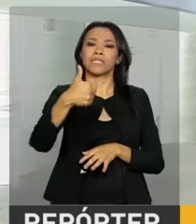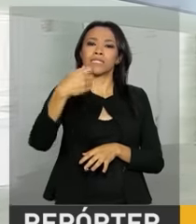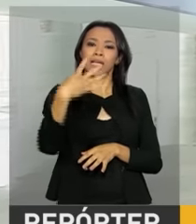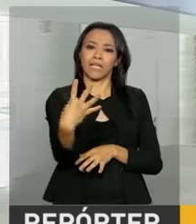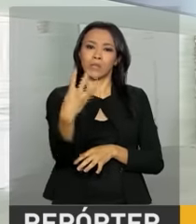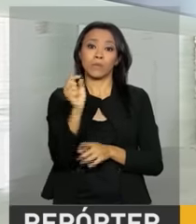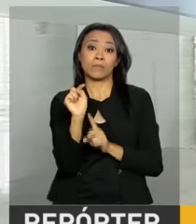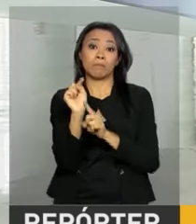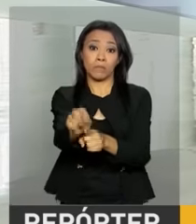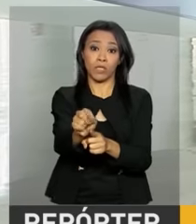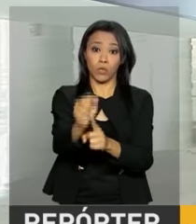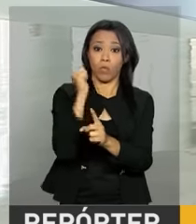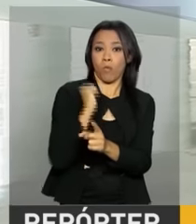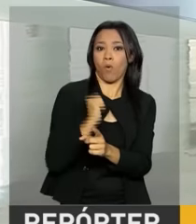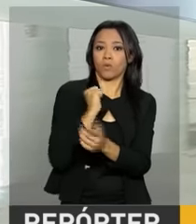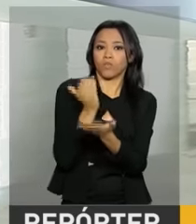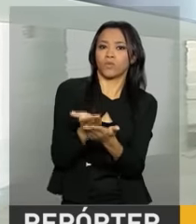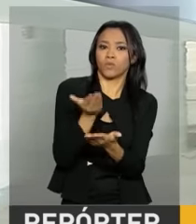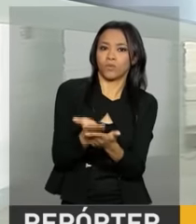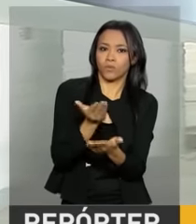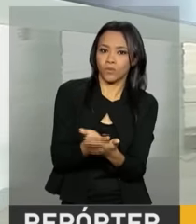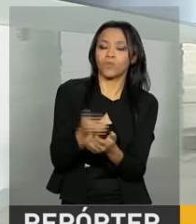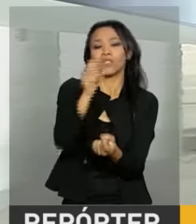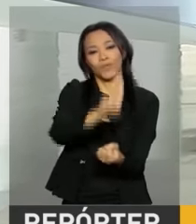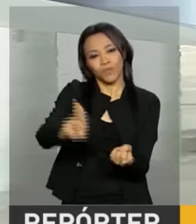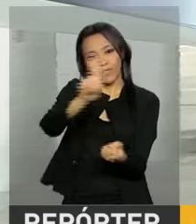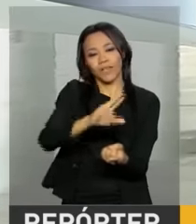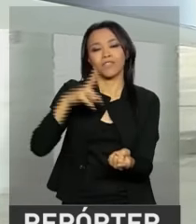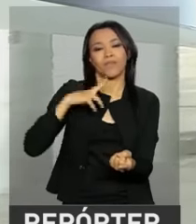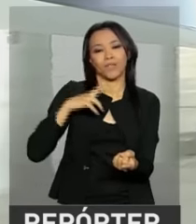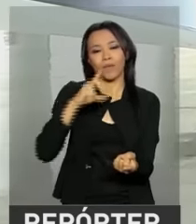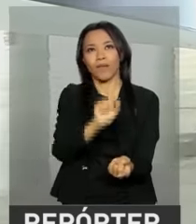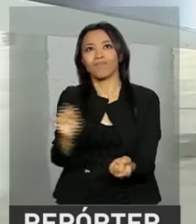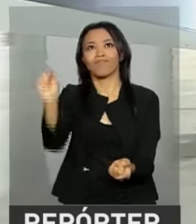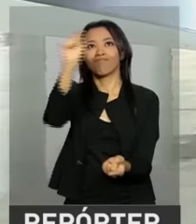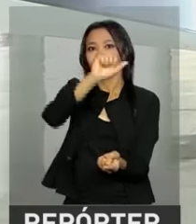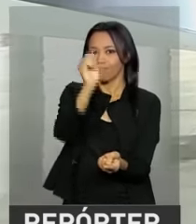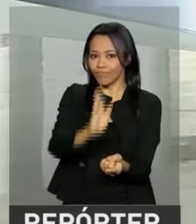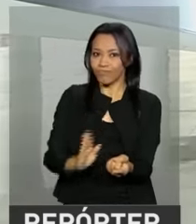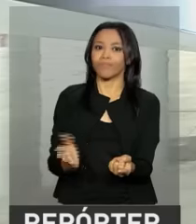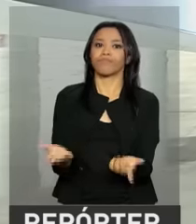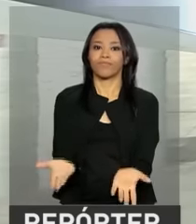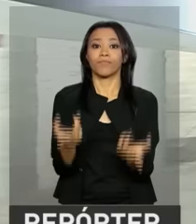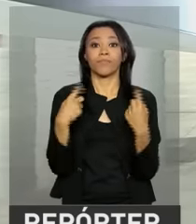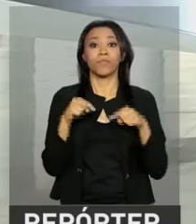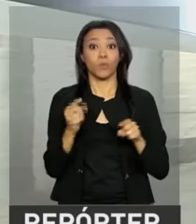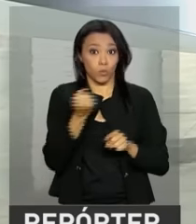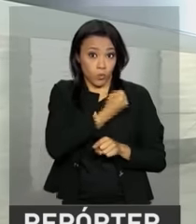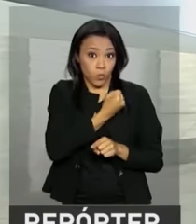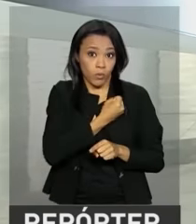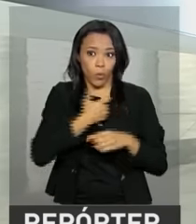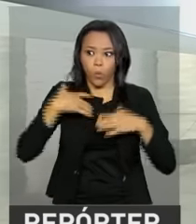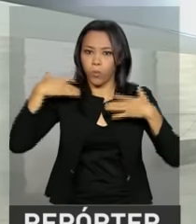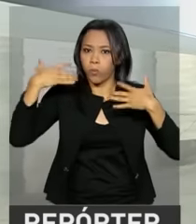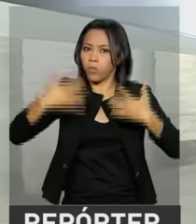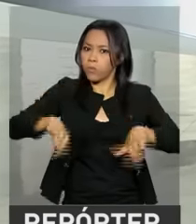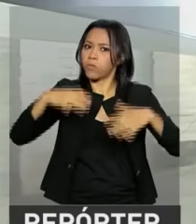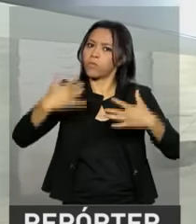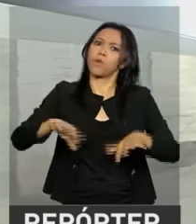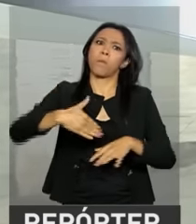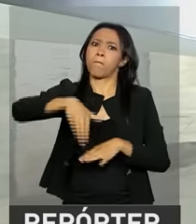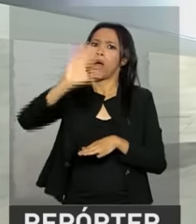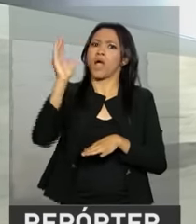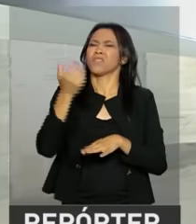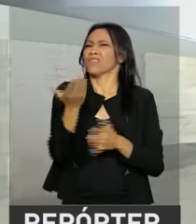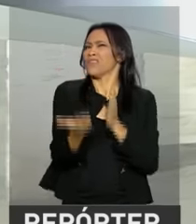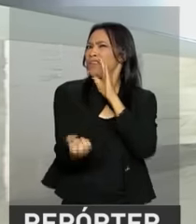mil bolsas de estudos em faculdades particulares de todo o país. O número é o maior desde a criação